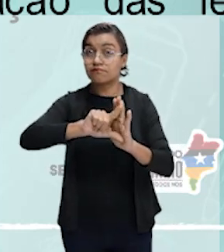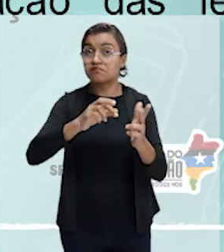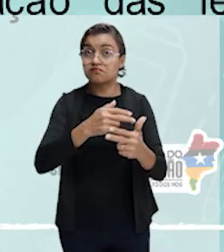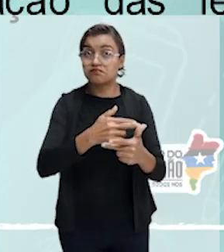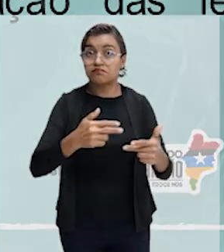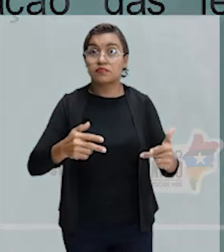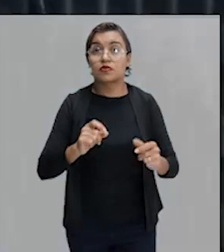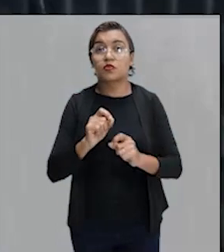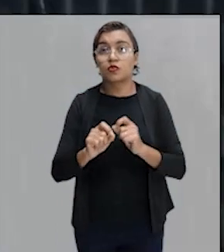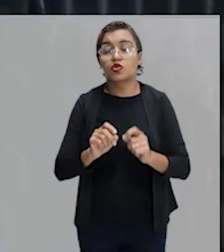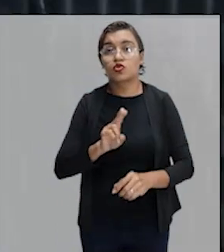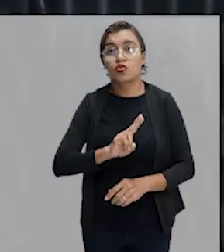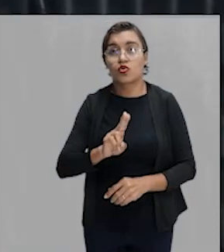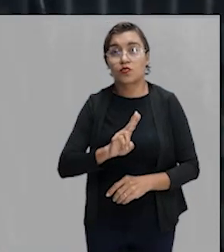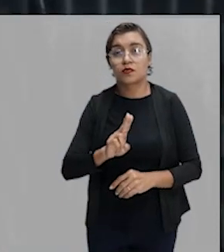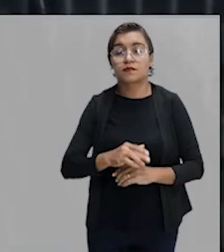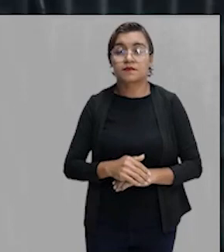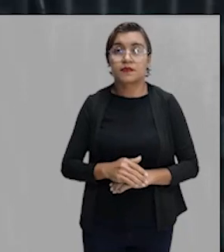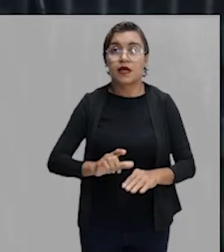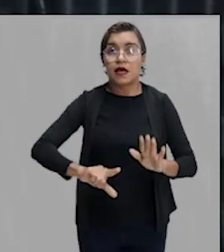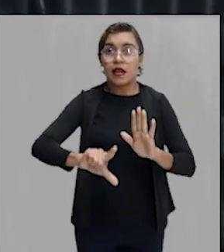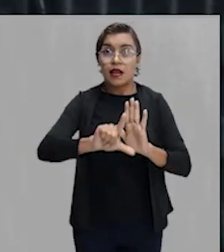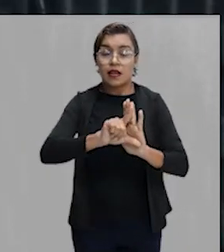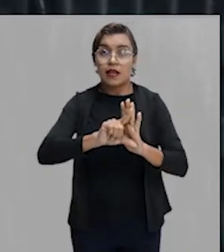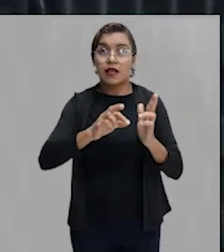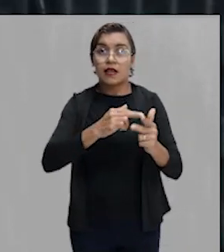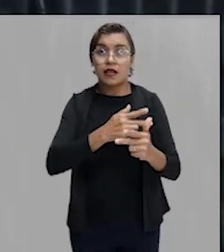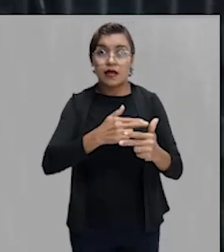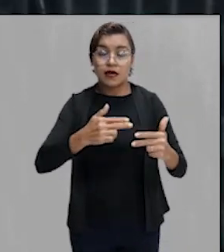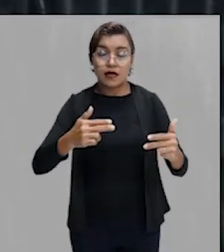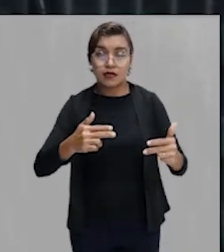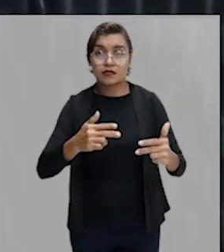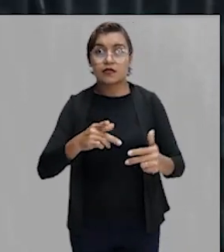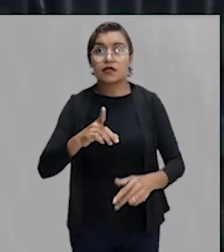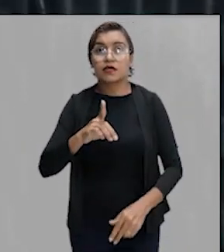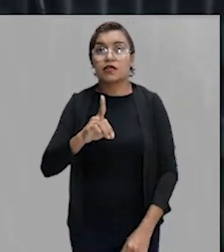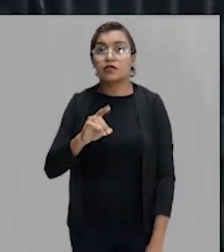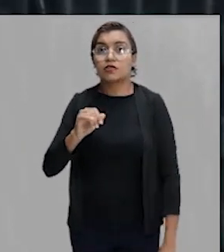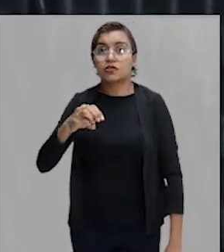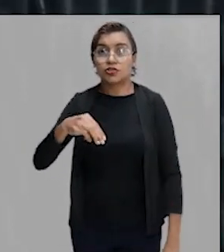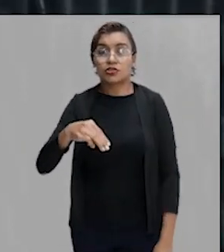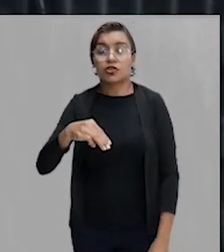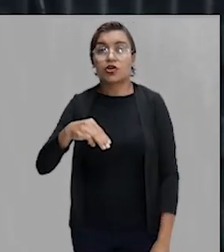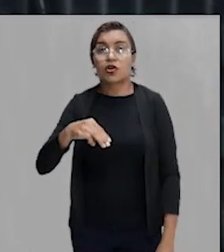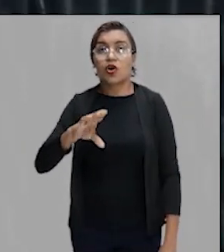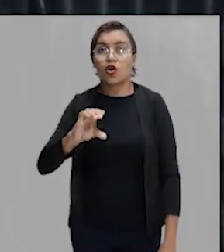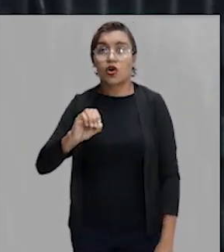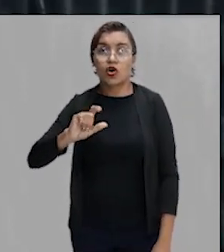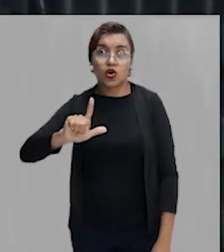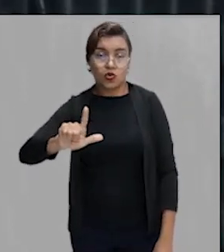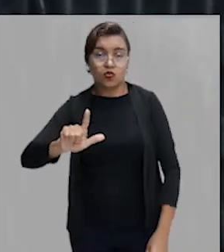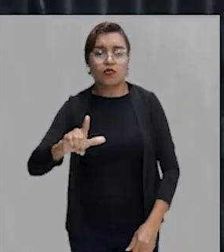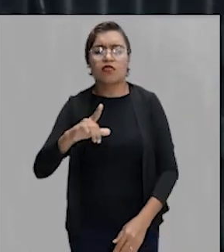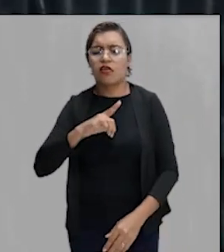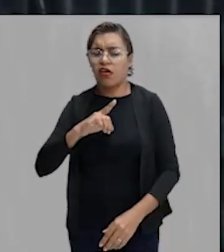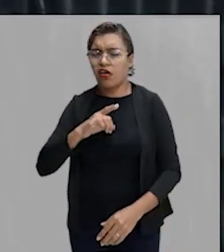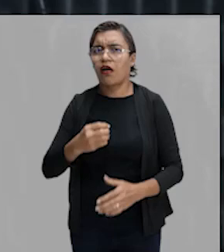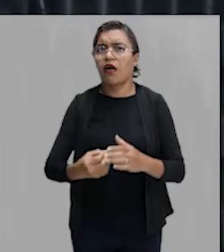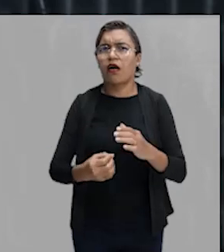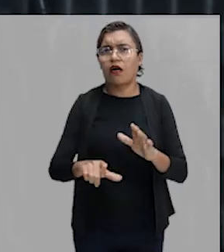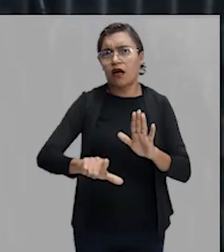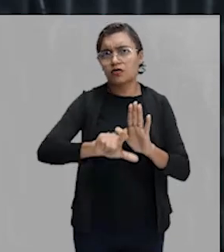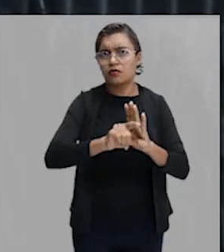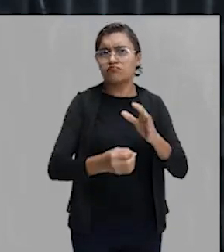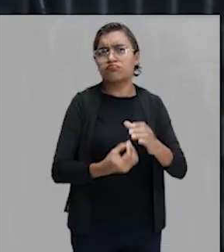chamado Leis de Jim Crow, que era o nome de um senador que acabou sugerindo e as leis foram